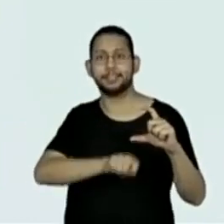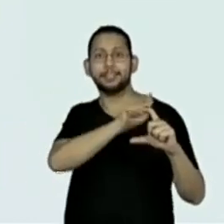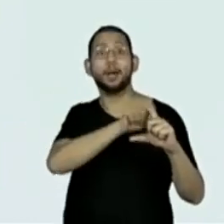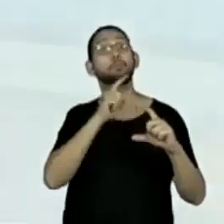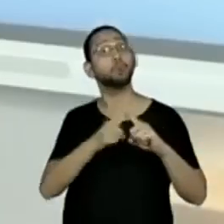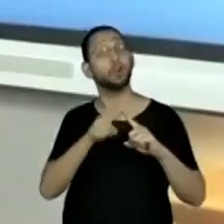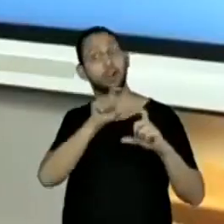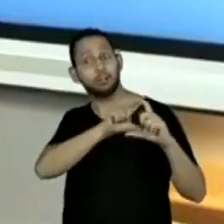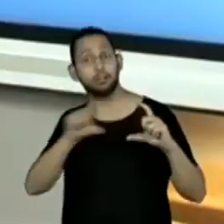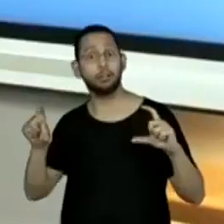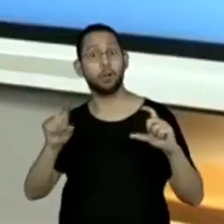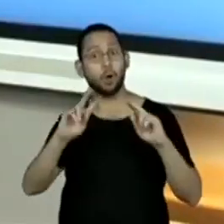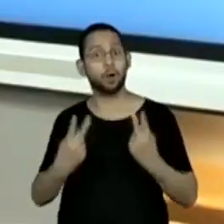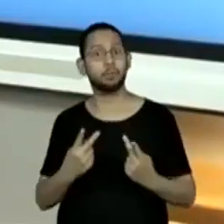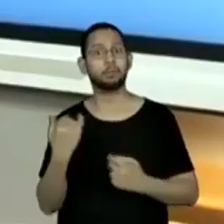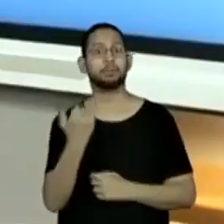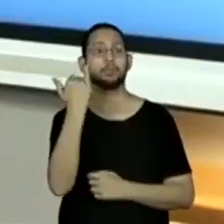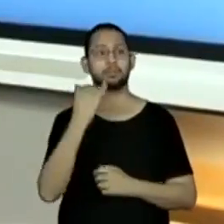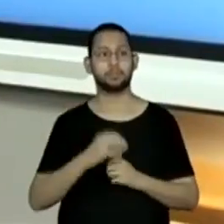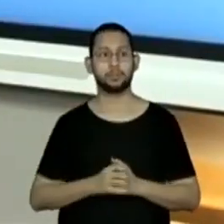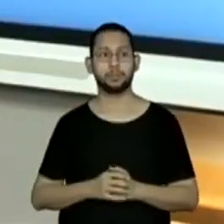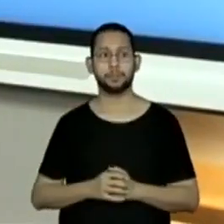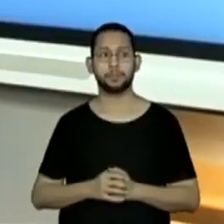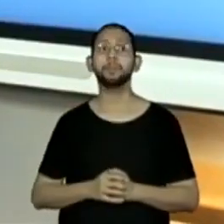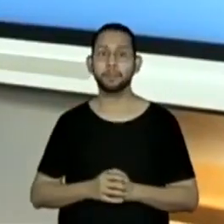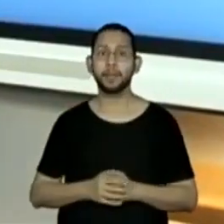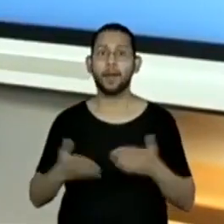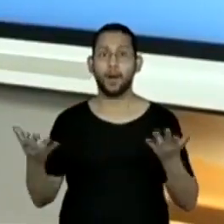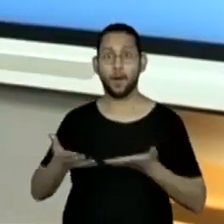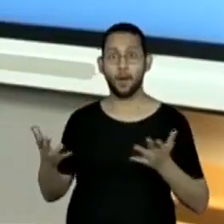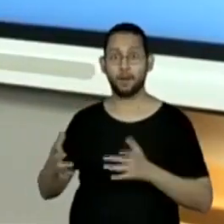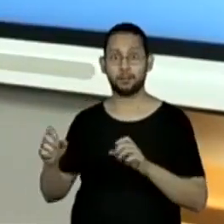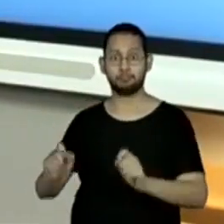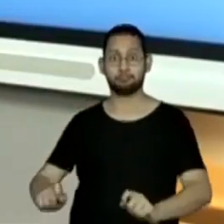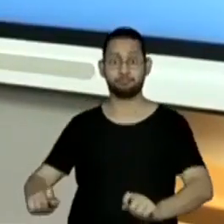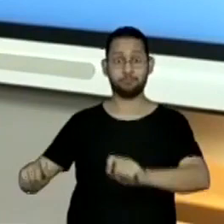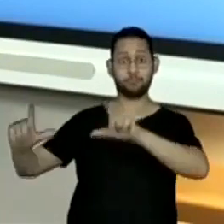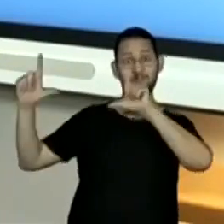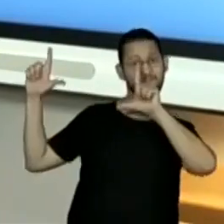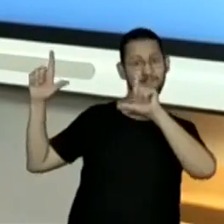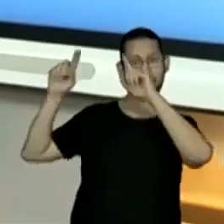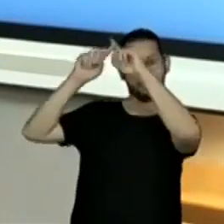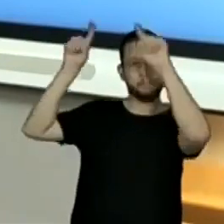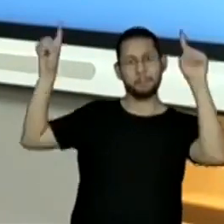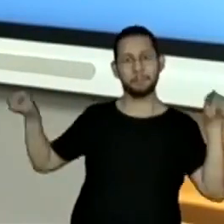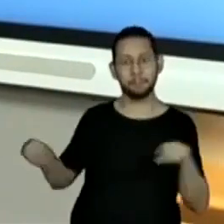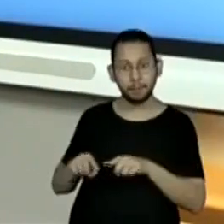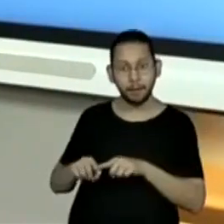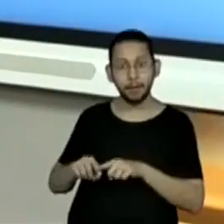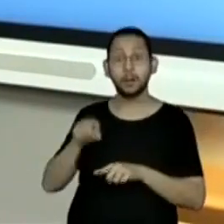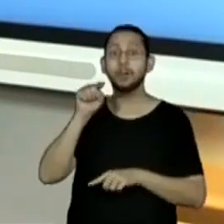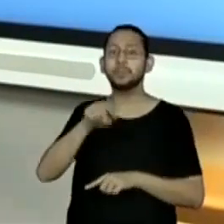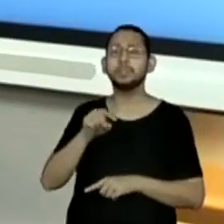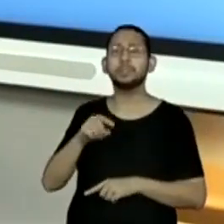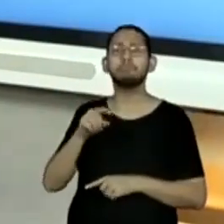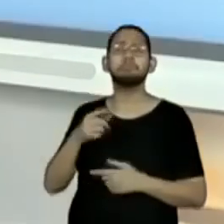fazer o seguinte, vai aparecer essa imagem na tela inteira de vocês. Nesse exato momento, vocês vão tirar se vocês estiverem pelo celular,